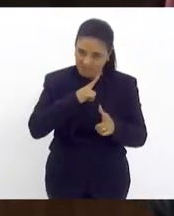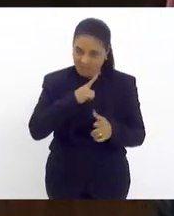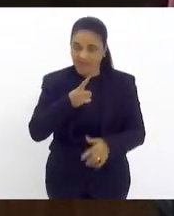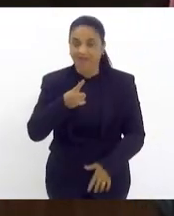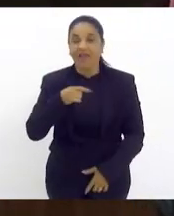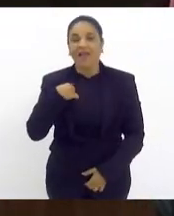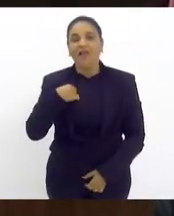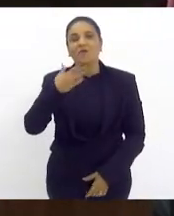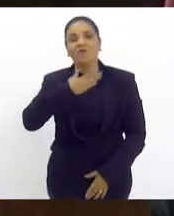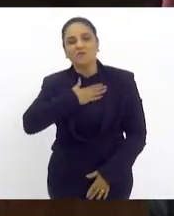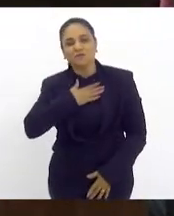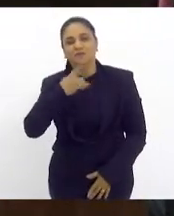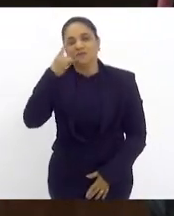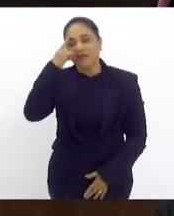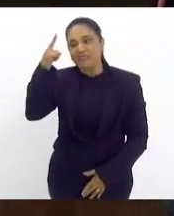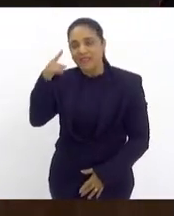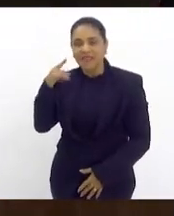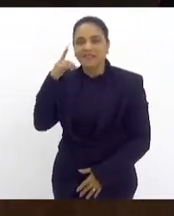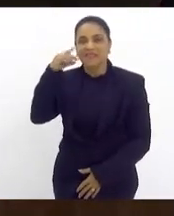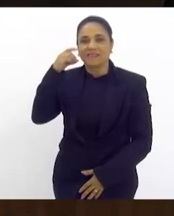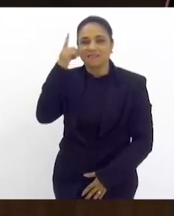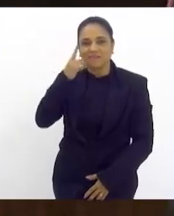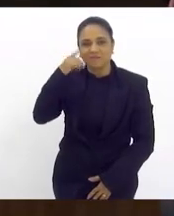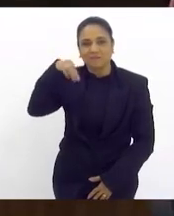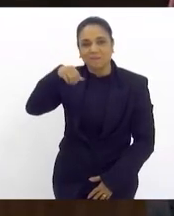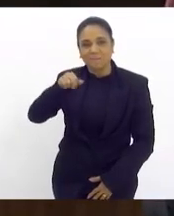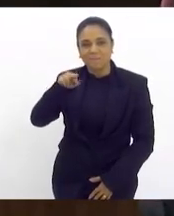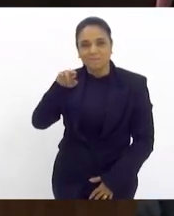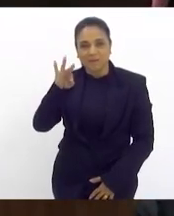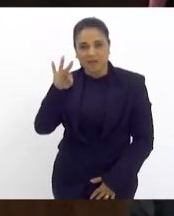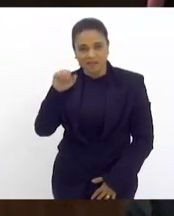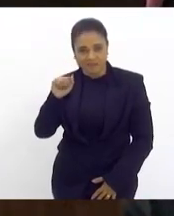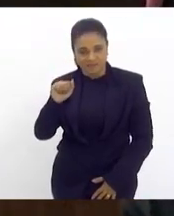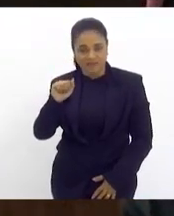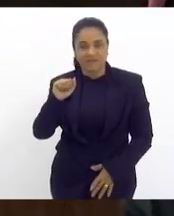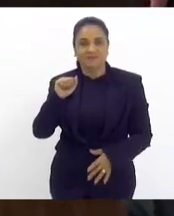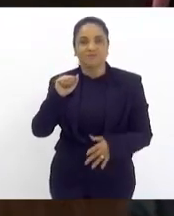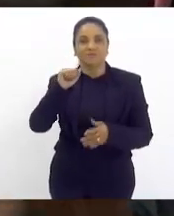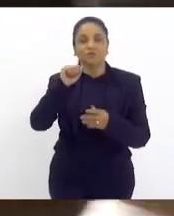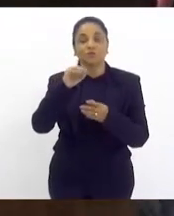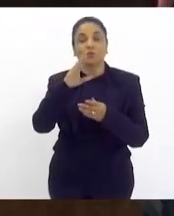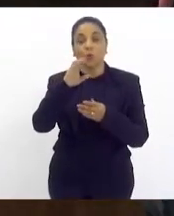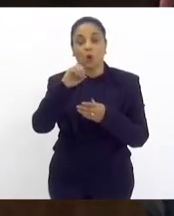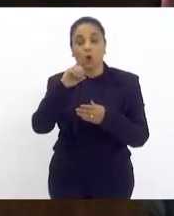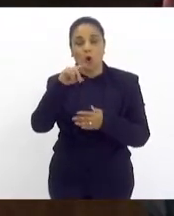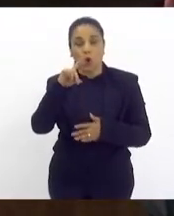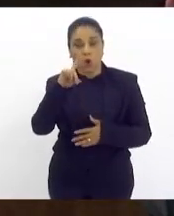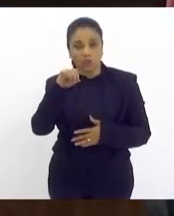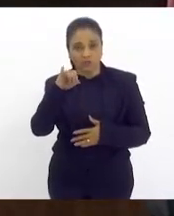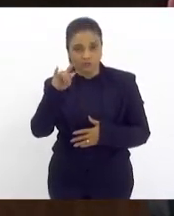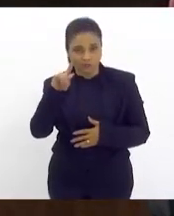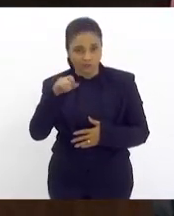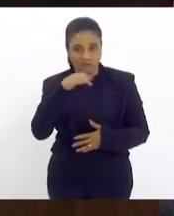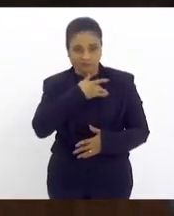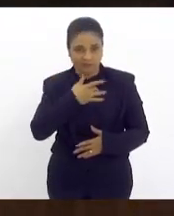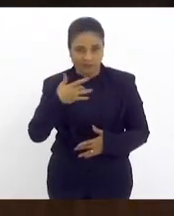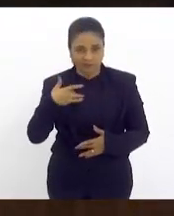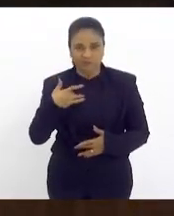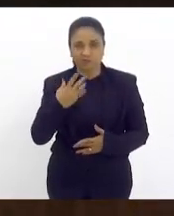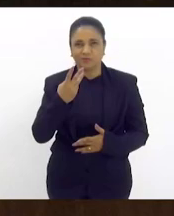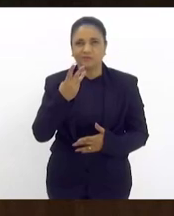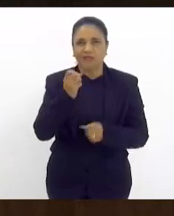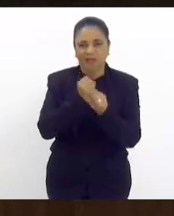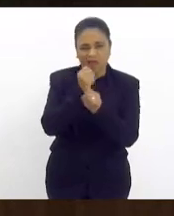gostei da ideia da deputada Marta Rocha com relação ao código saúde que a 300 anos atrás